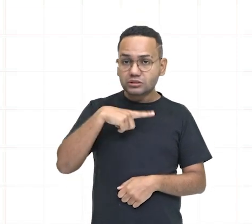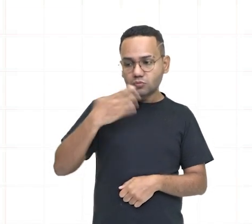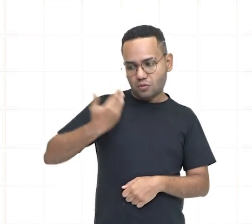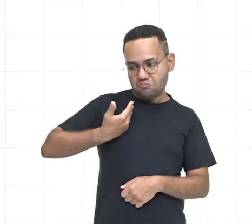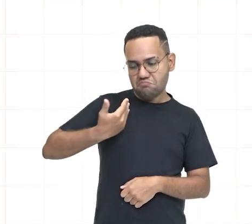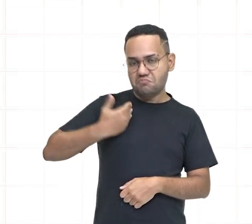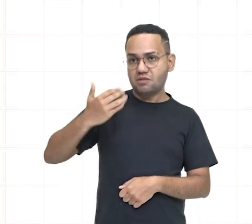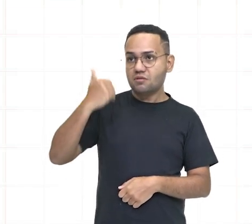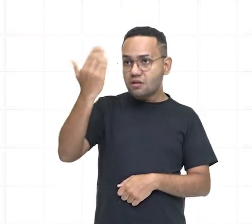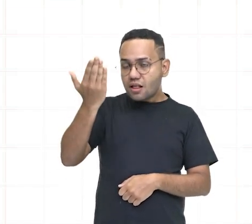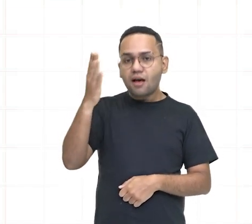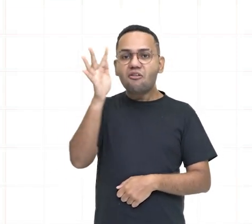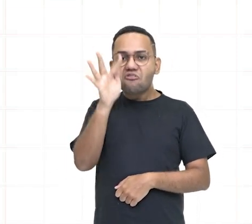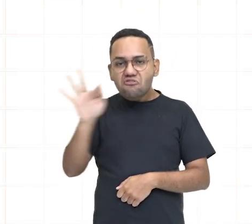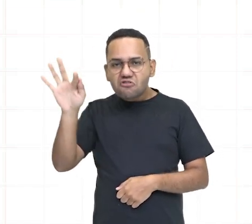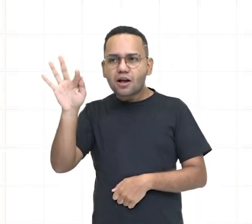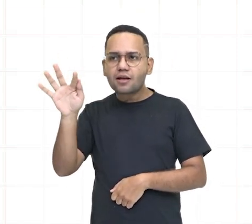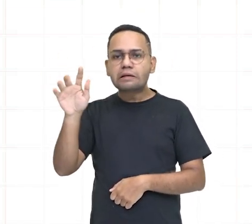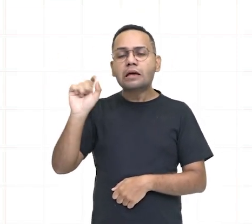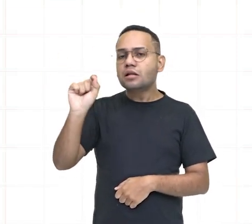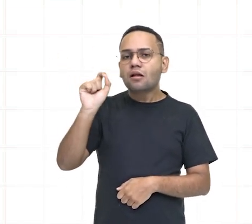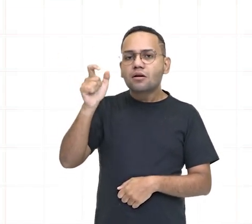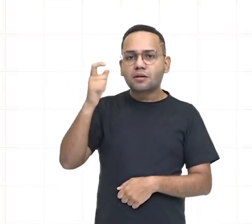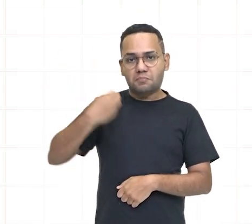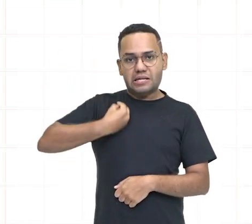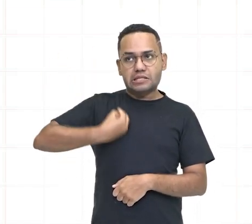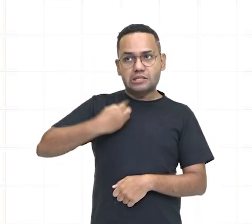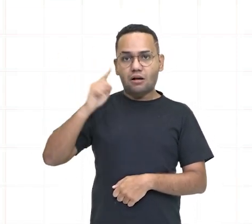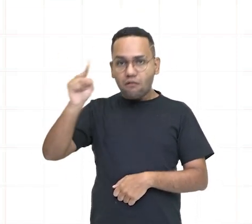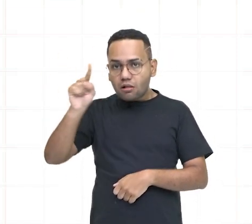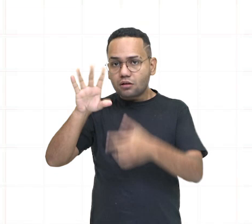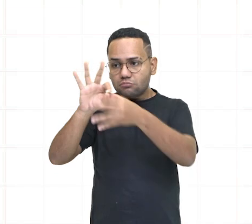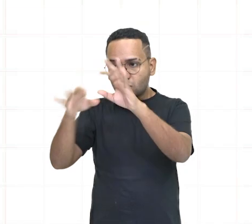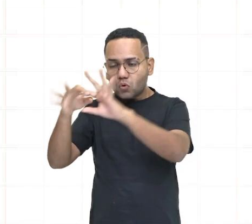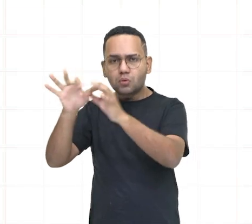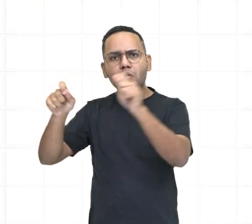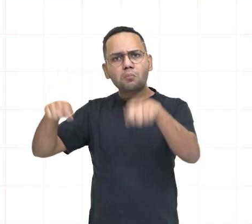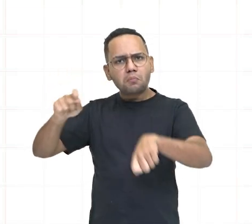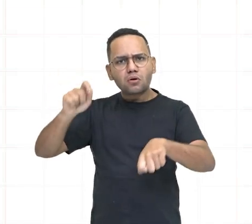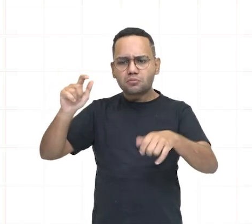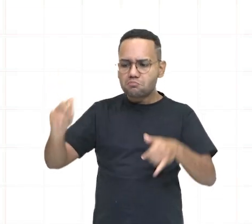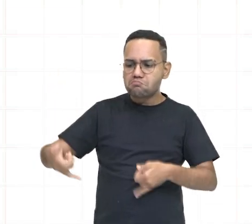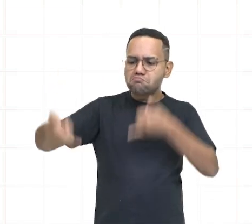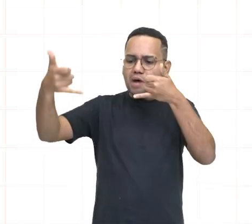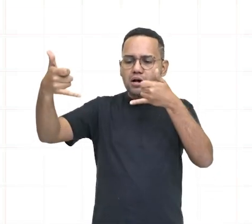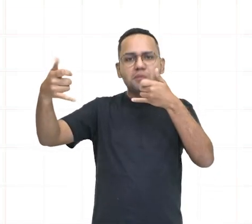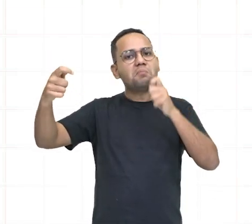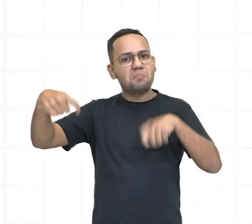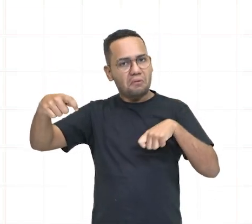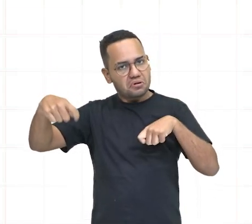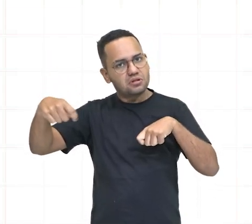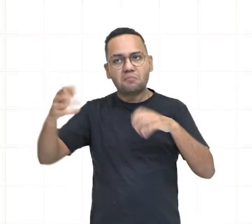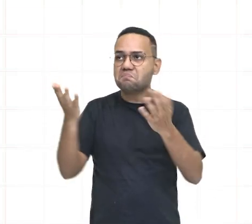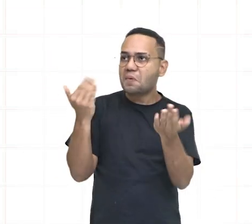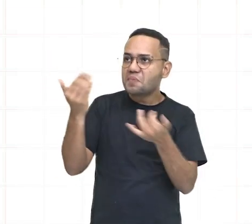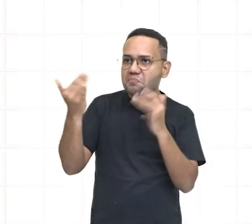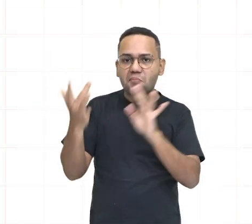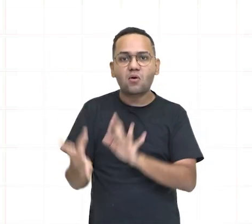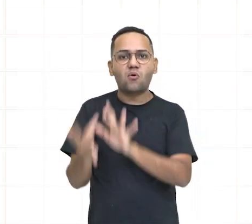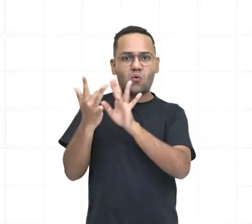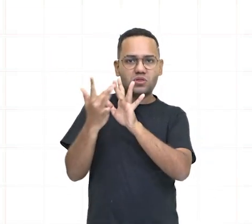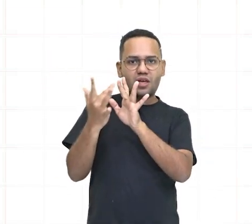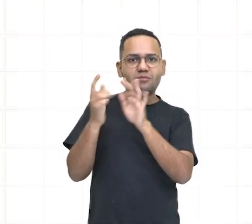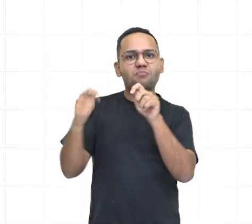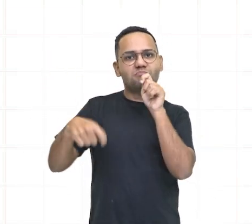Jogos Olímpicos, você pode aí pegar o seu WhatsApp e falar com ele. Ele está lá e você aqui e vão falar no exato momento,